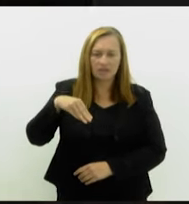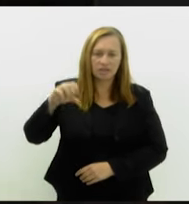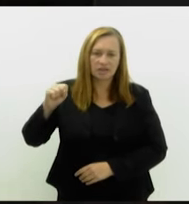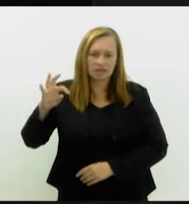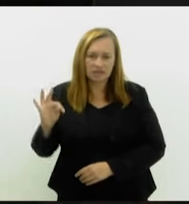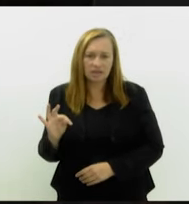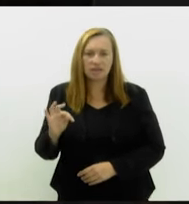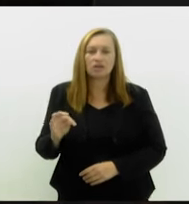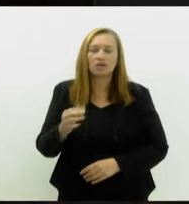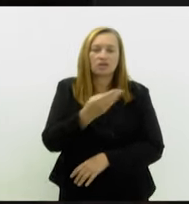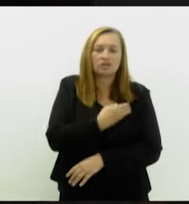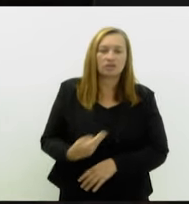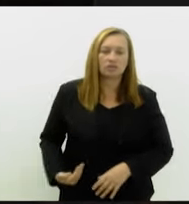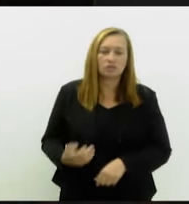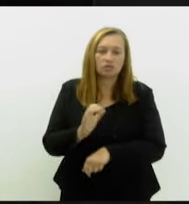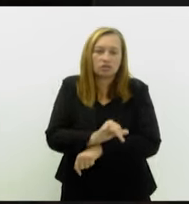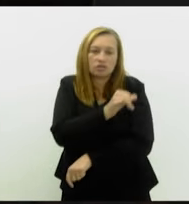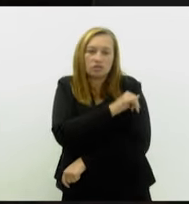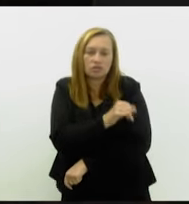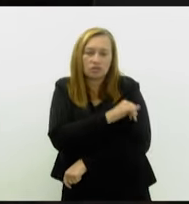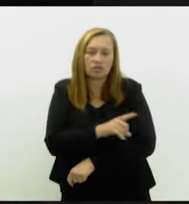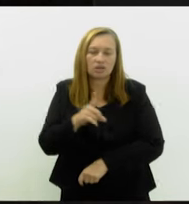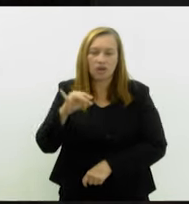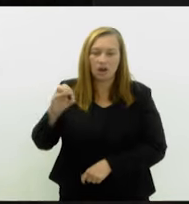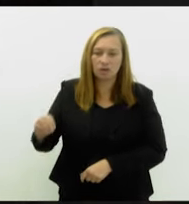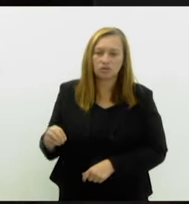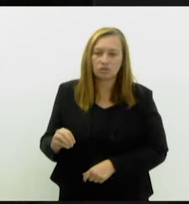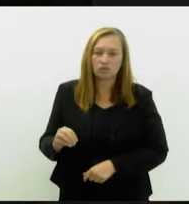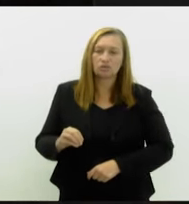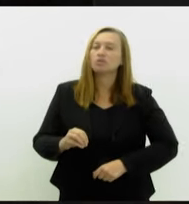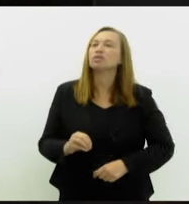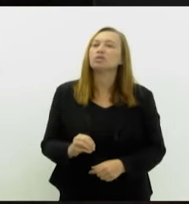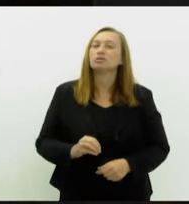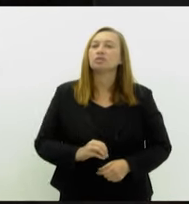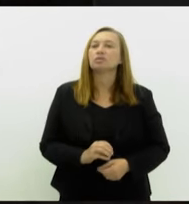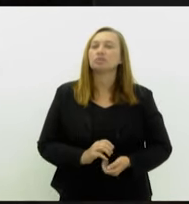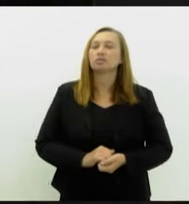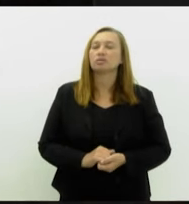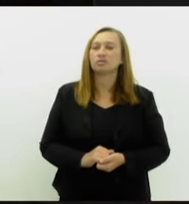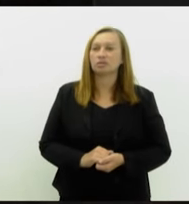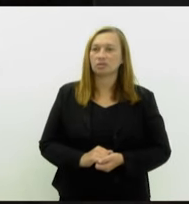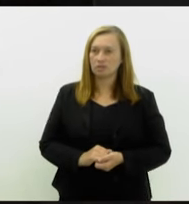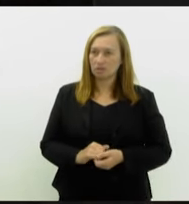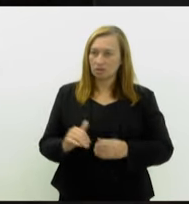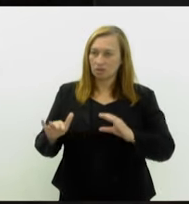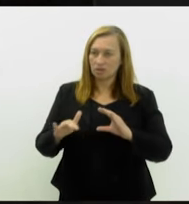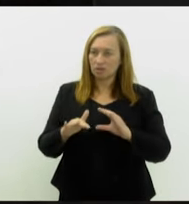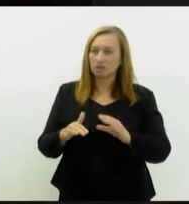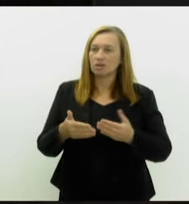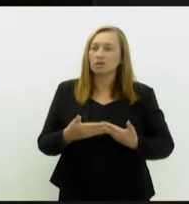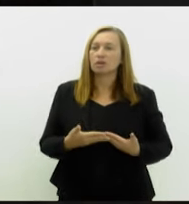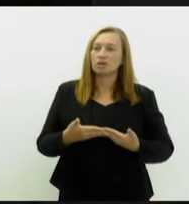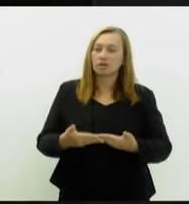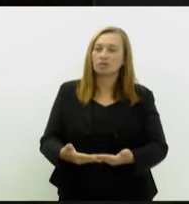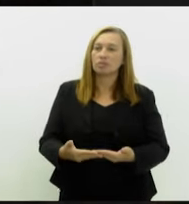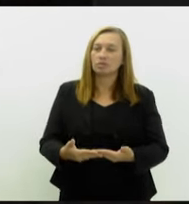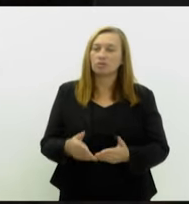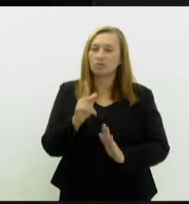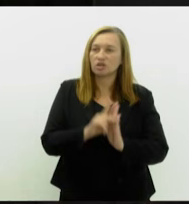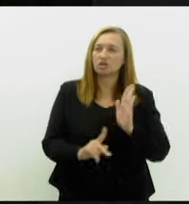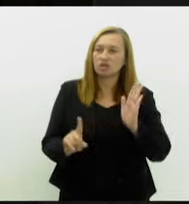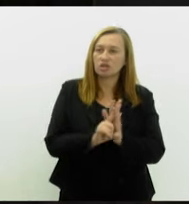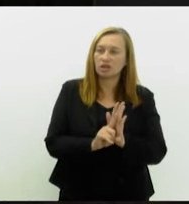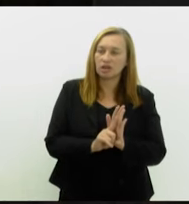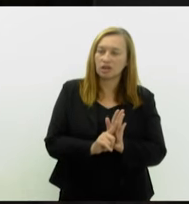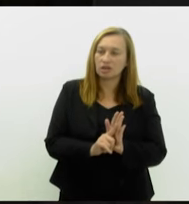ao excelentíssimo governador do Estado do Rio de Janeiro, o senhor Cláudio Bonfim de Castro e Silva, que encaminhe projeto de lei autorizando o Instituto de Terras e